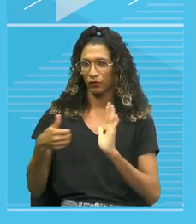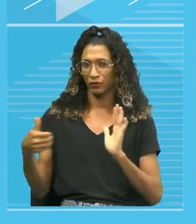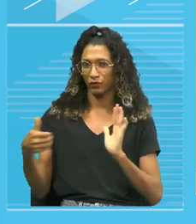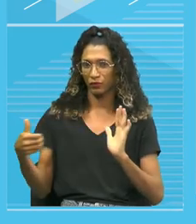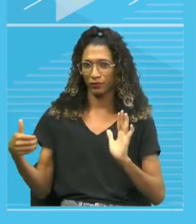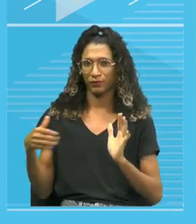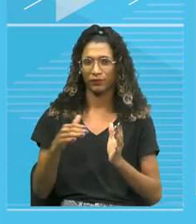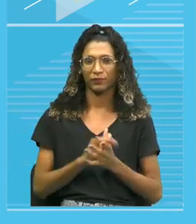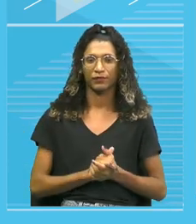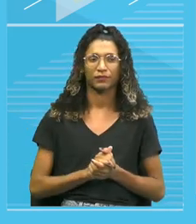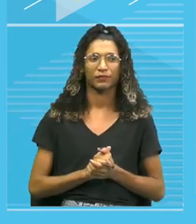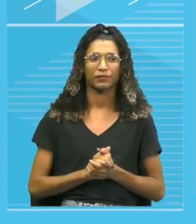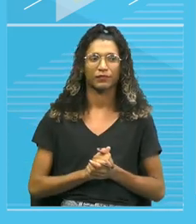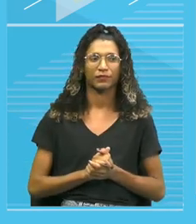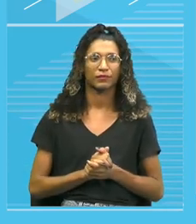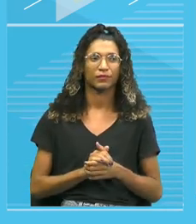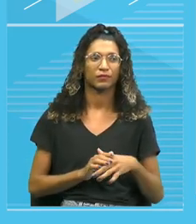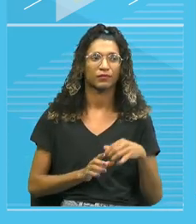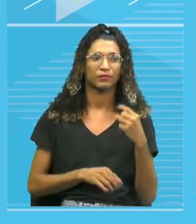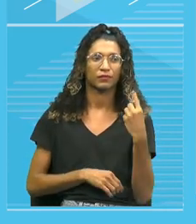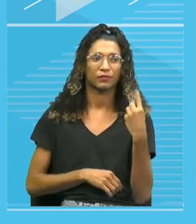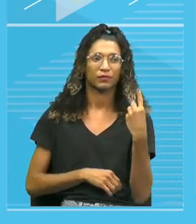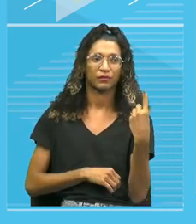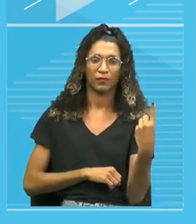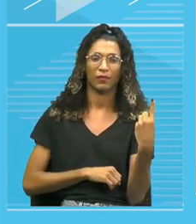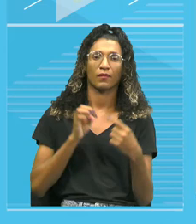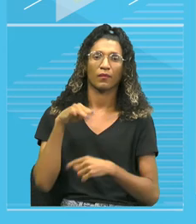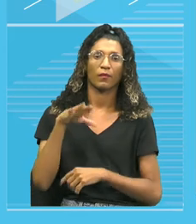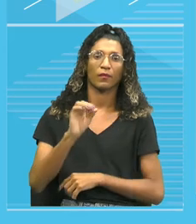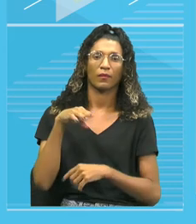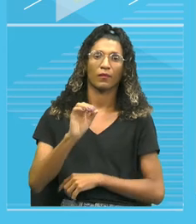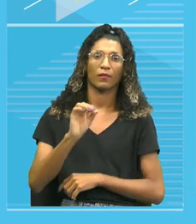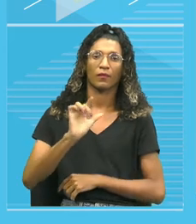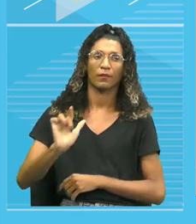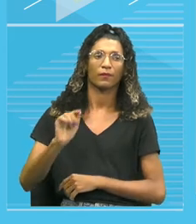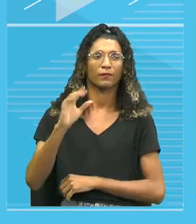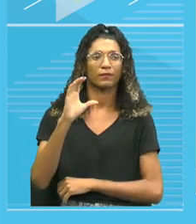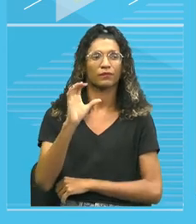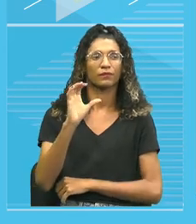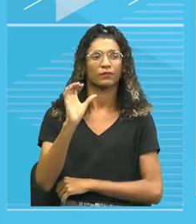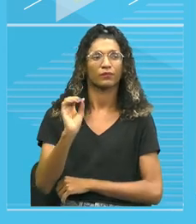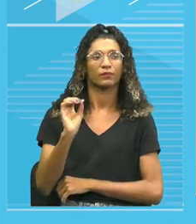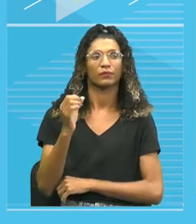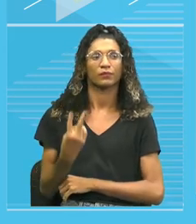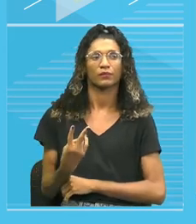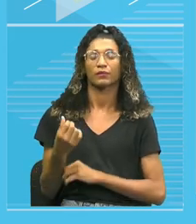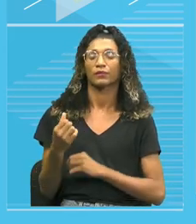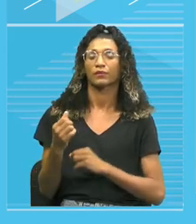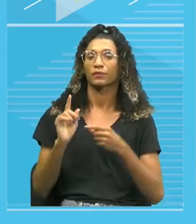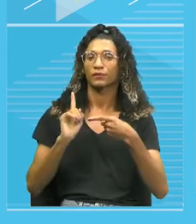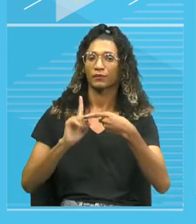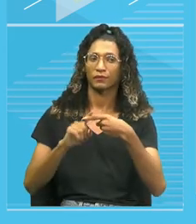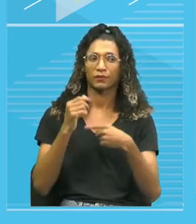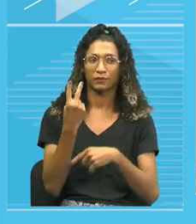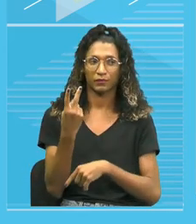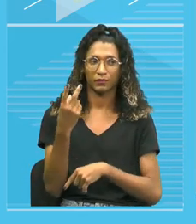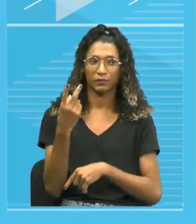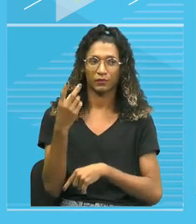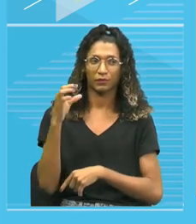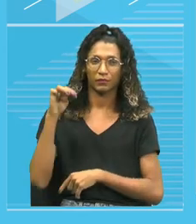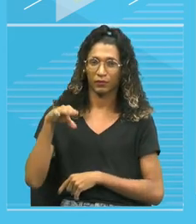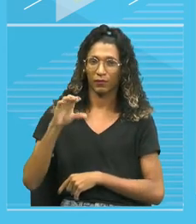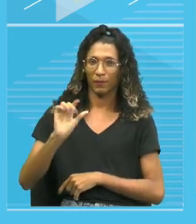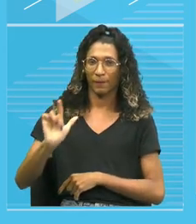aí tem um molde CO2 dois mols de água quando